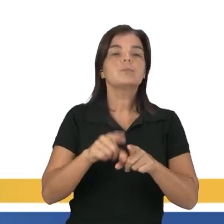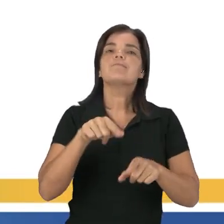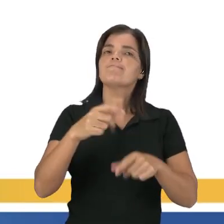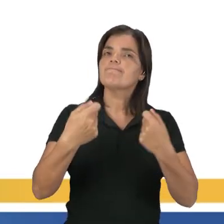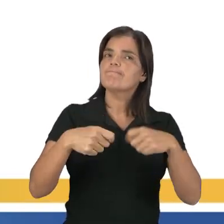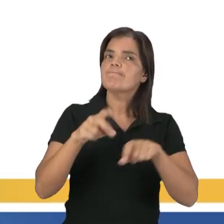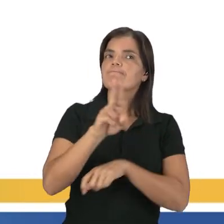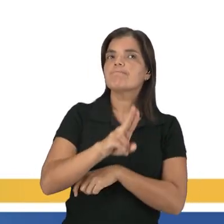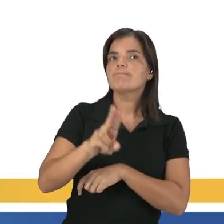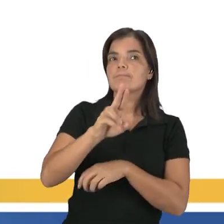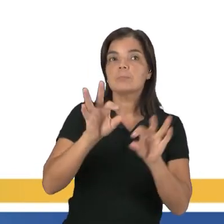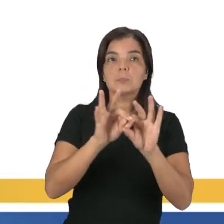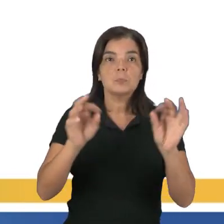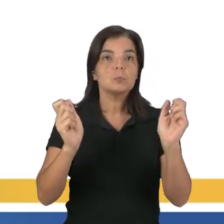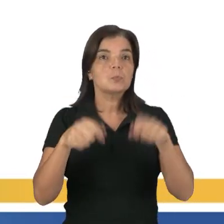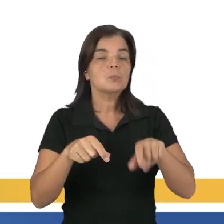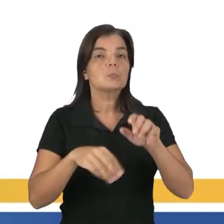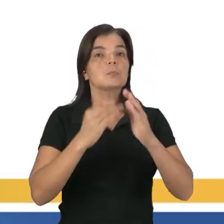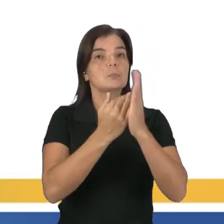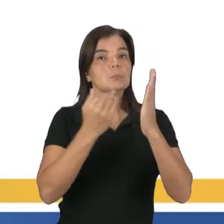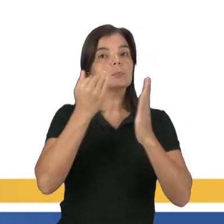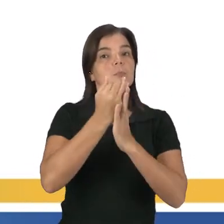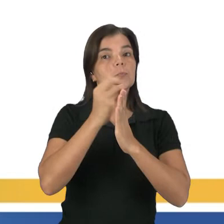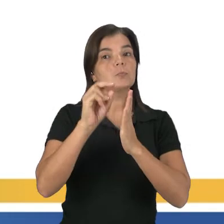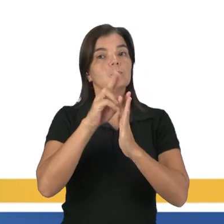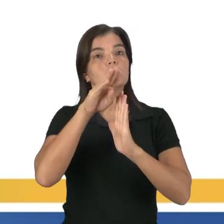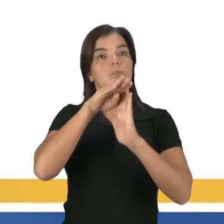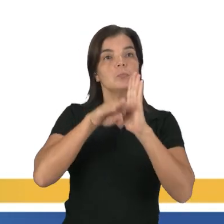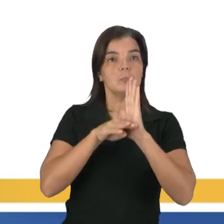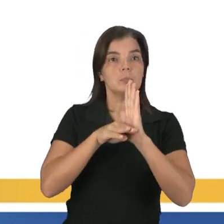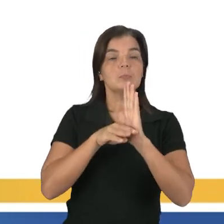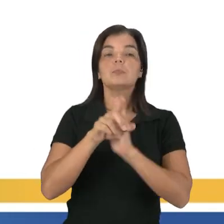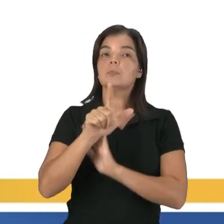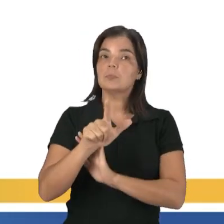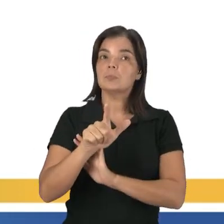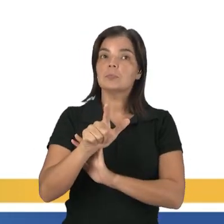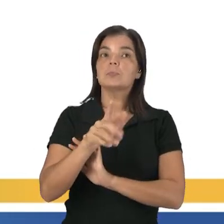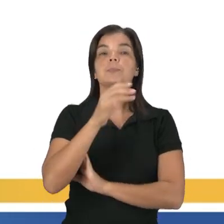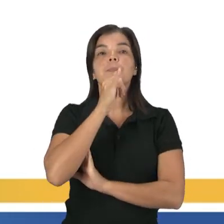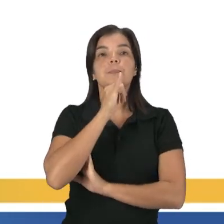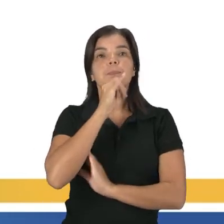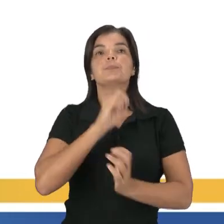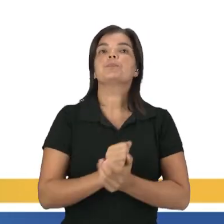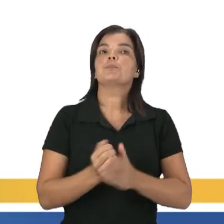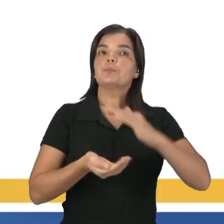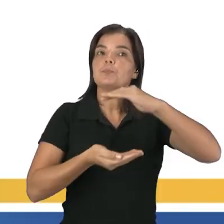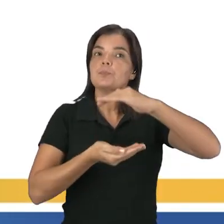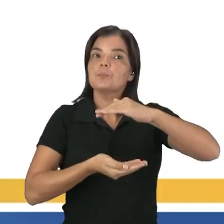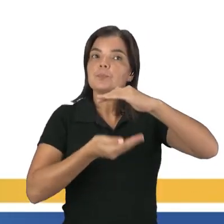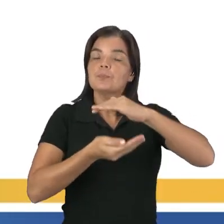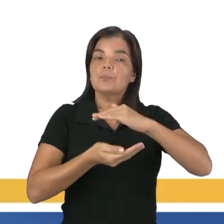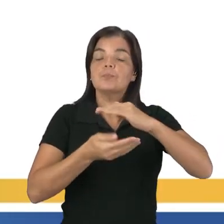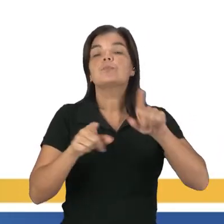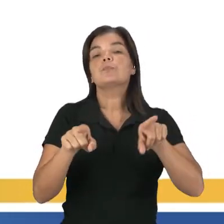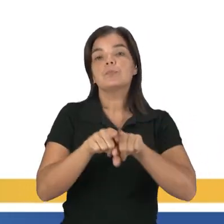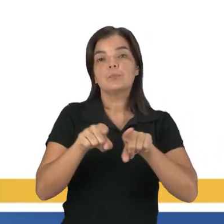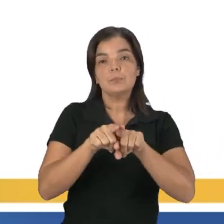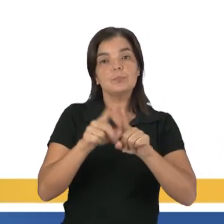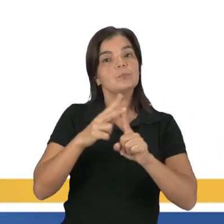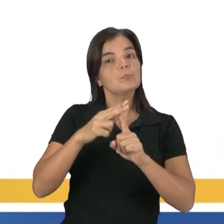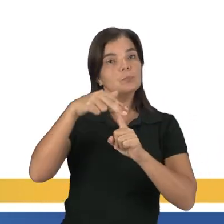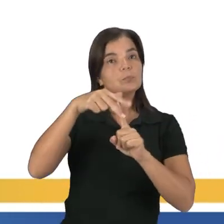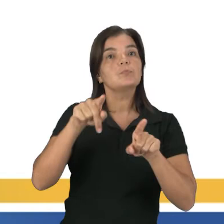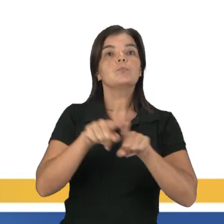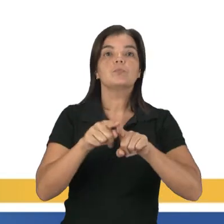algumas situações é necessário utilizar medidas de capacidade maiores ou menores que litro. Por exemplo, uma lata de refrigerante que comporta 1